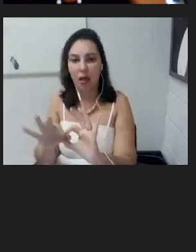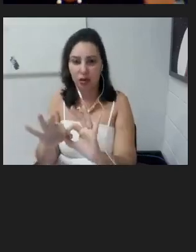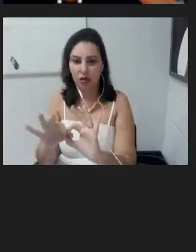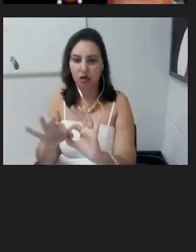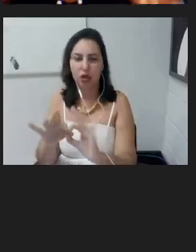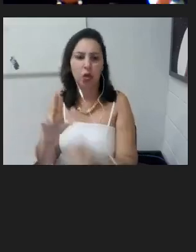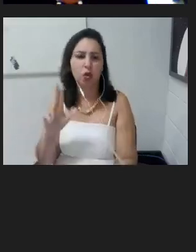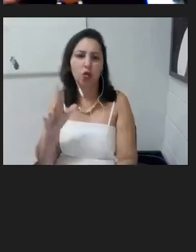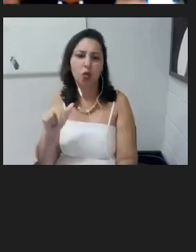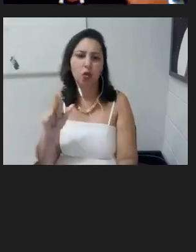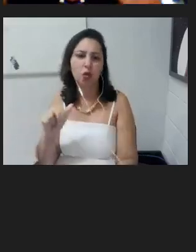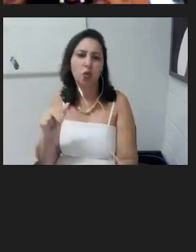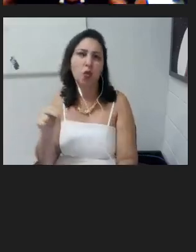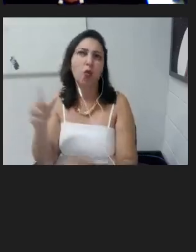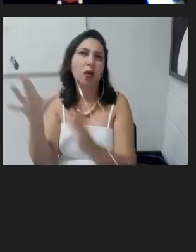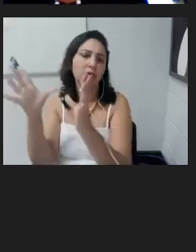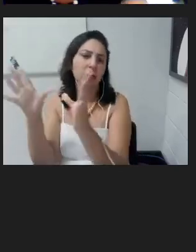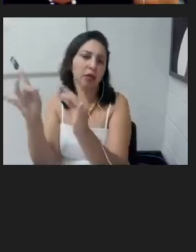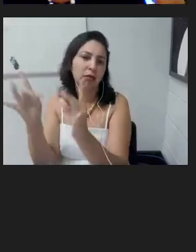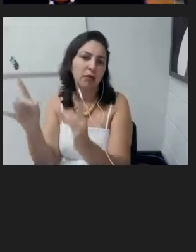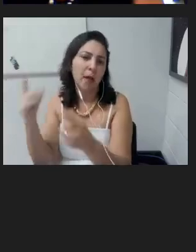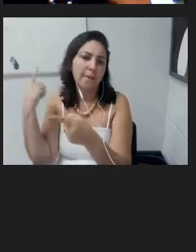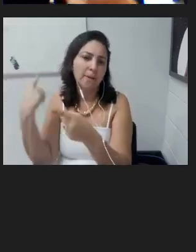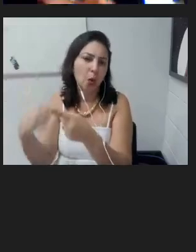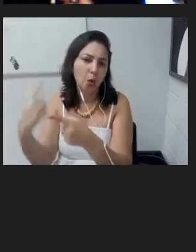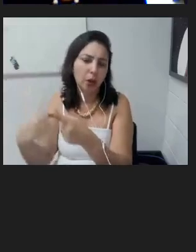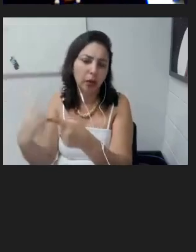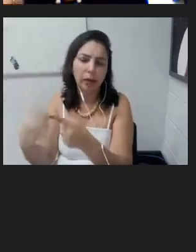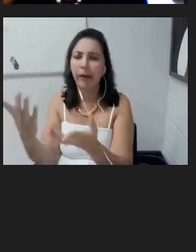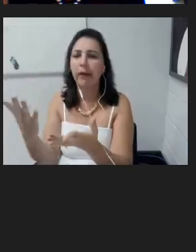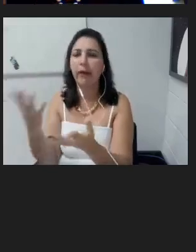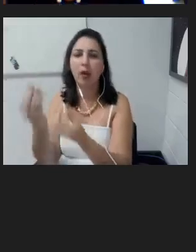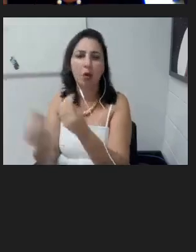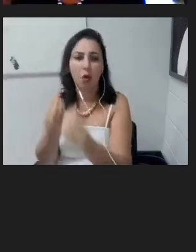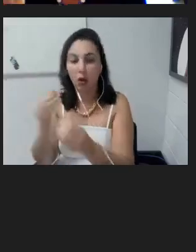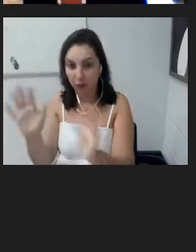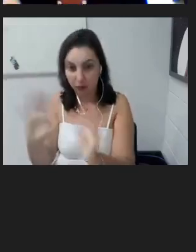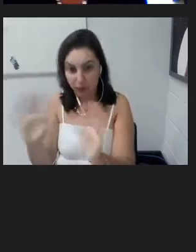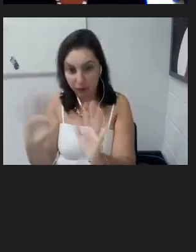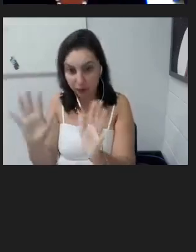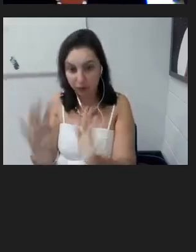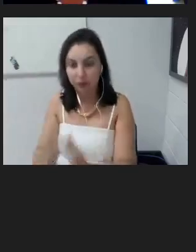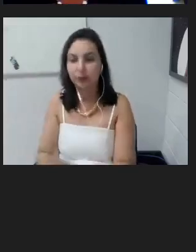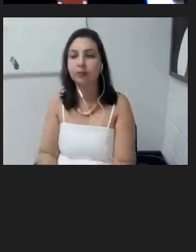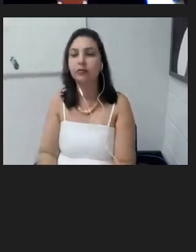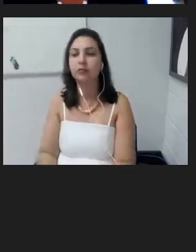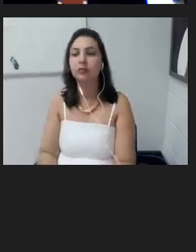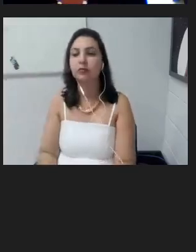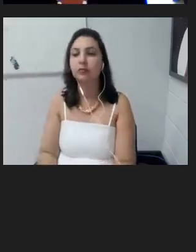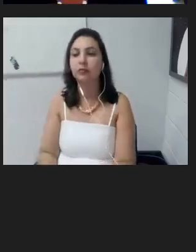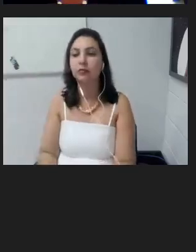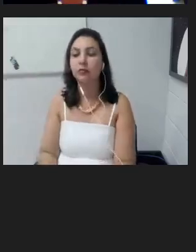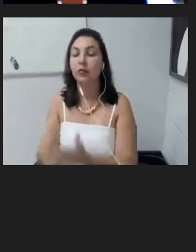no detalhamento do porquê, como que fez. E aí a ajuda técnica